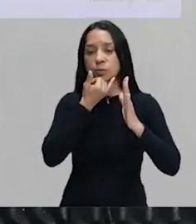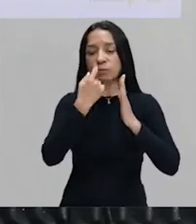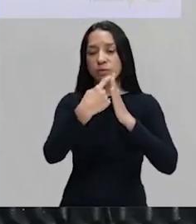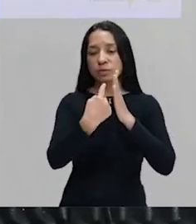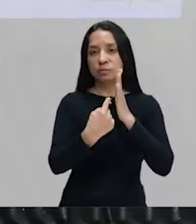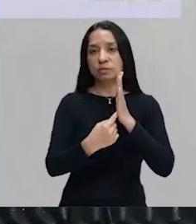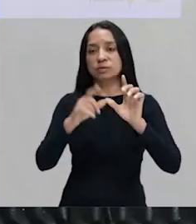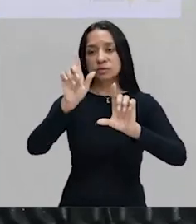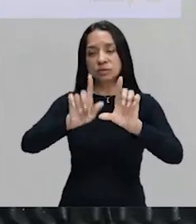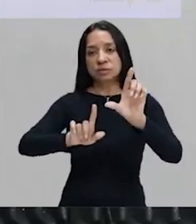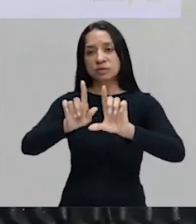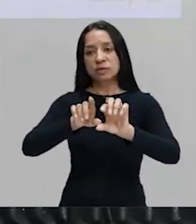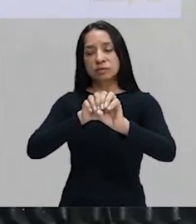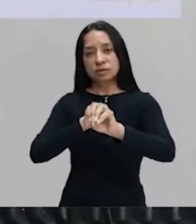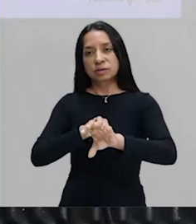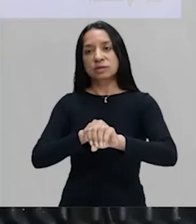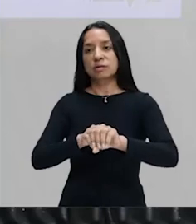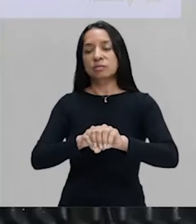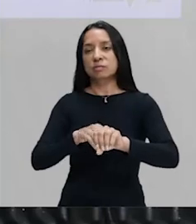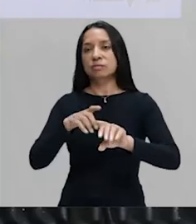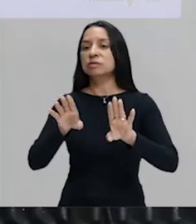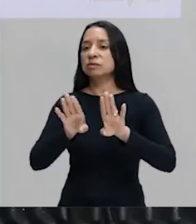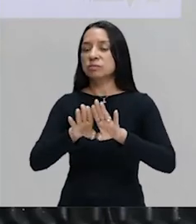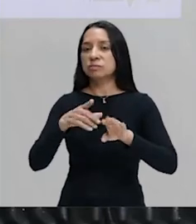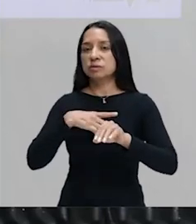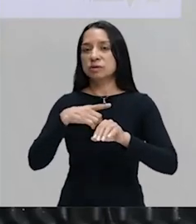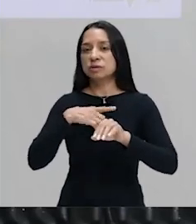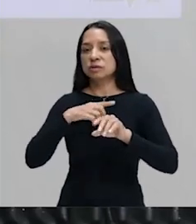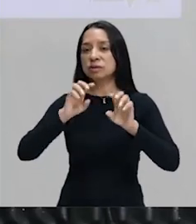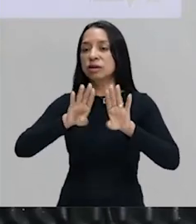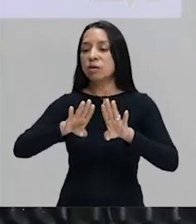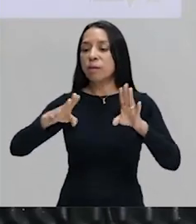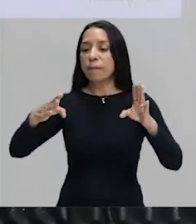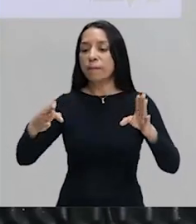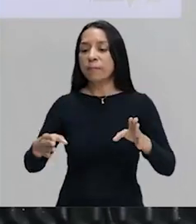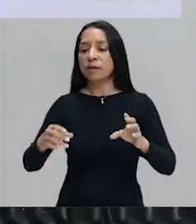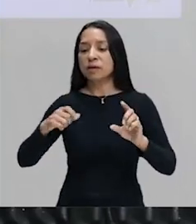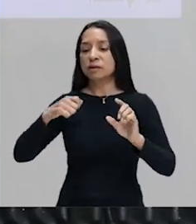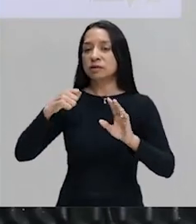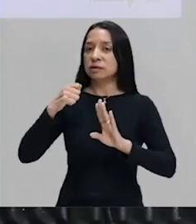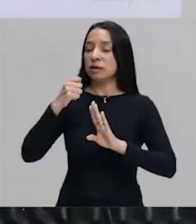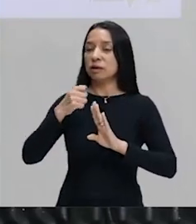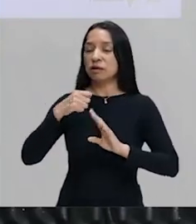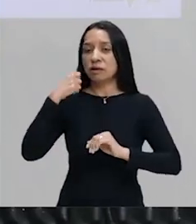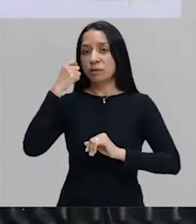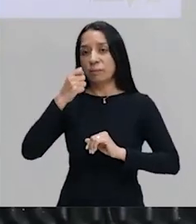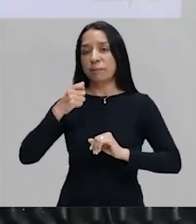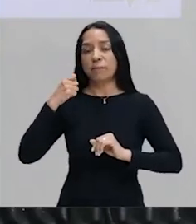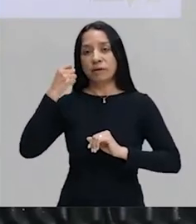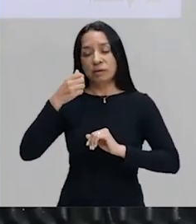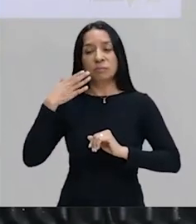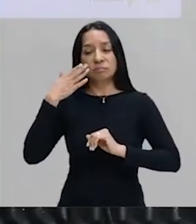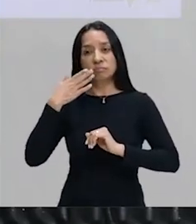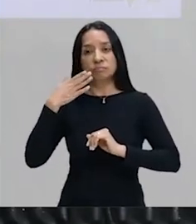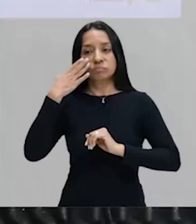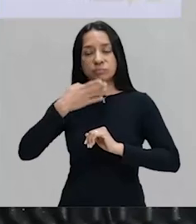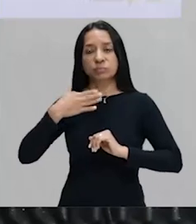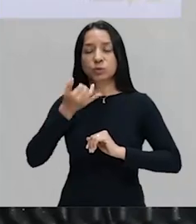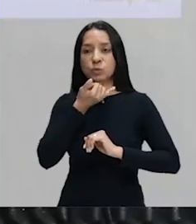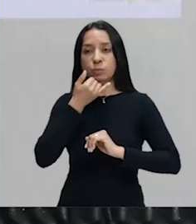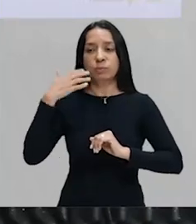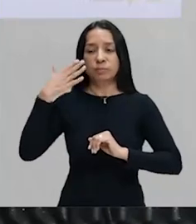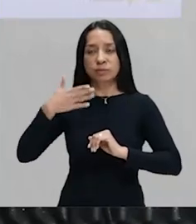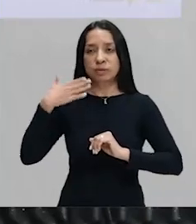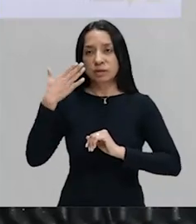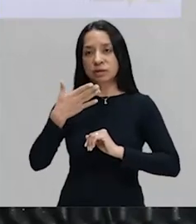na TV Educação, você também tem palestras, mesas redondas, filmes, tá? Então, não fique de fora de